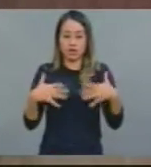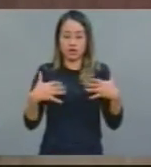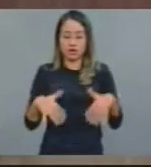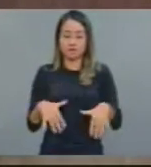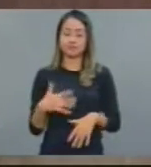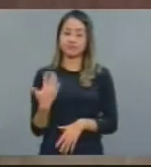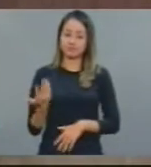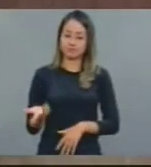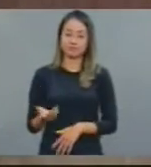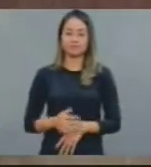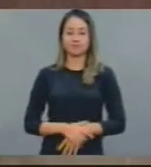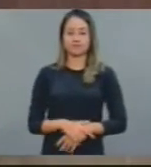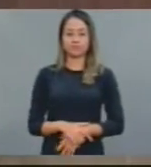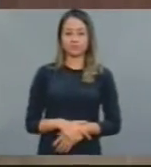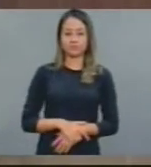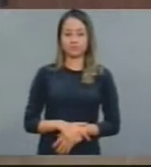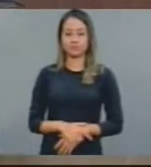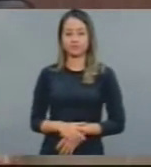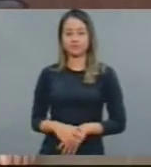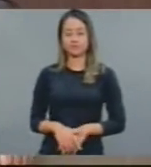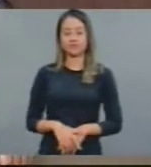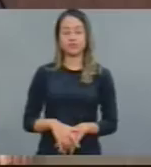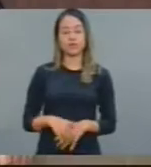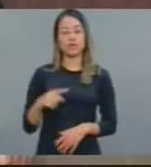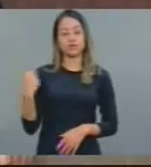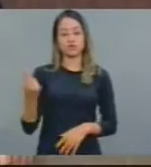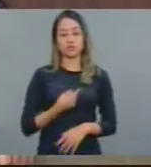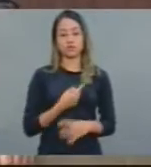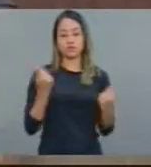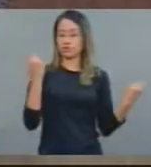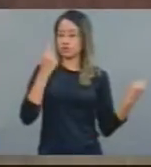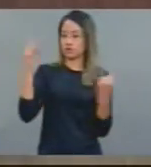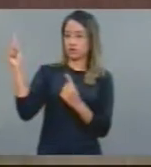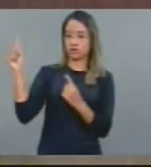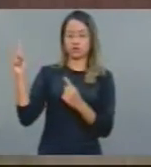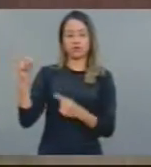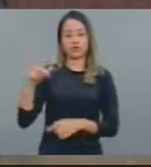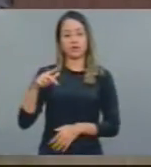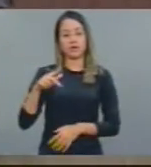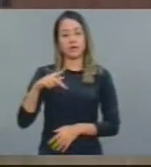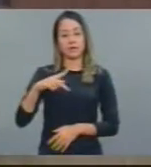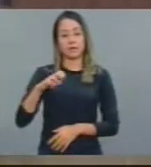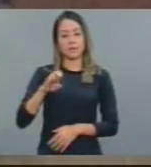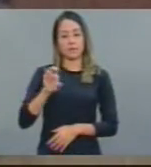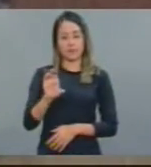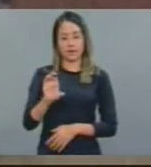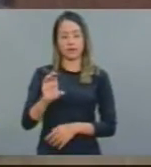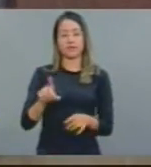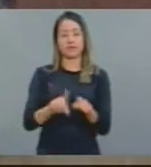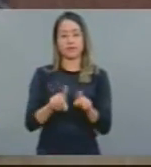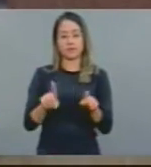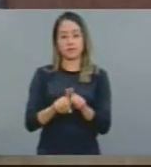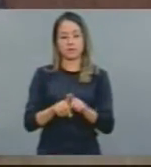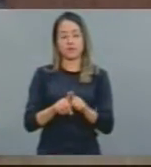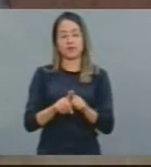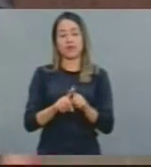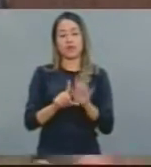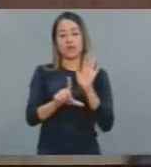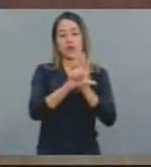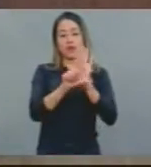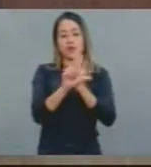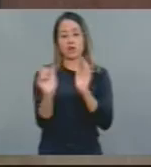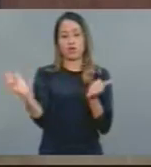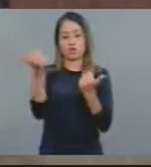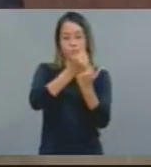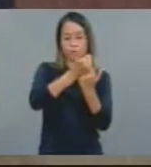nós buscamos, mesmo sendo contrários tanto a essa PEC como ao projeto de lei complementar, realizar emendas